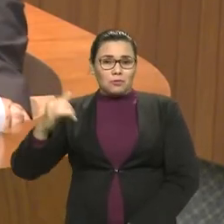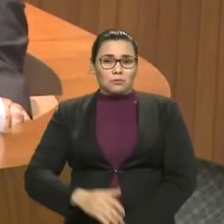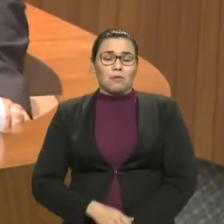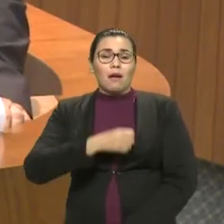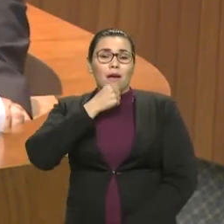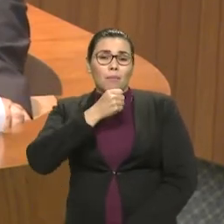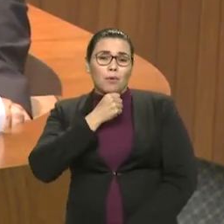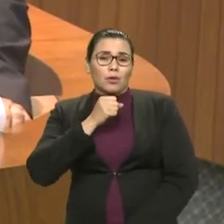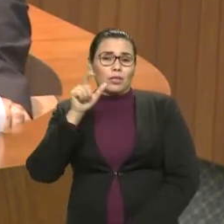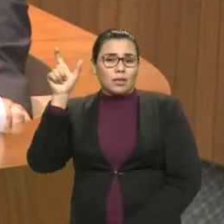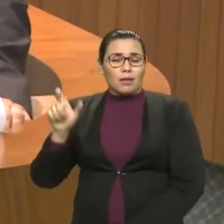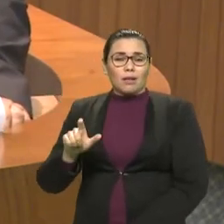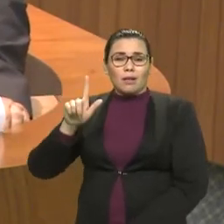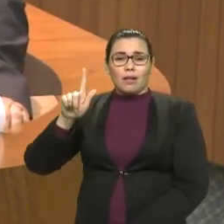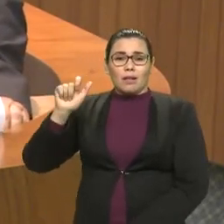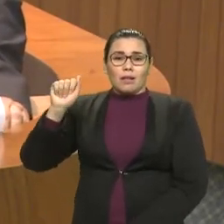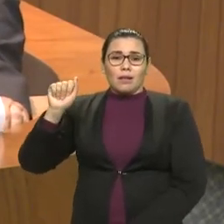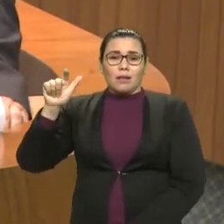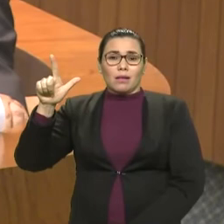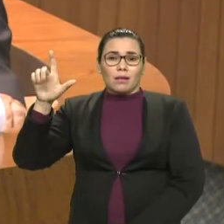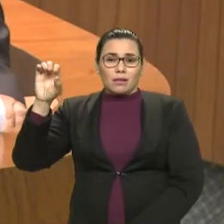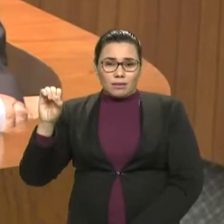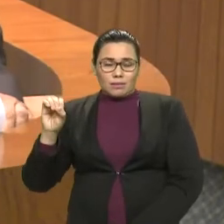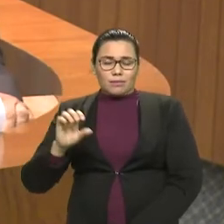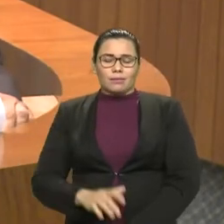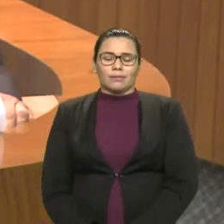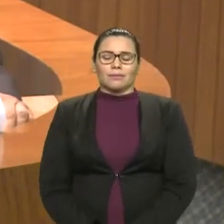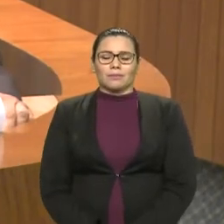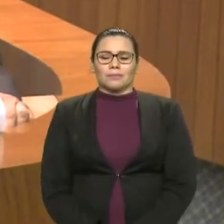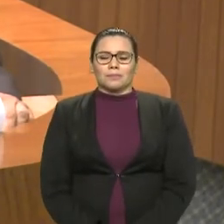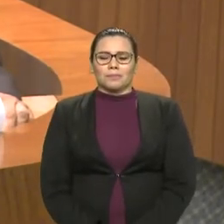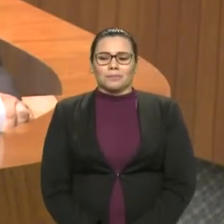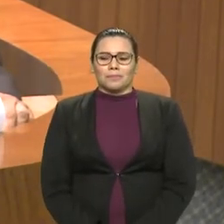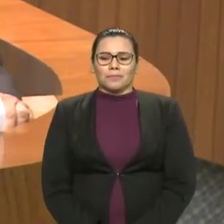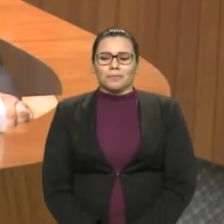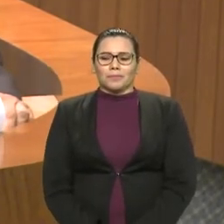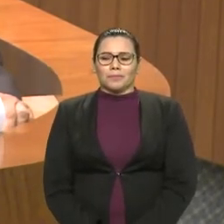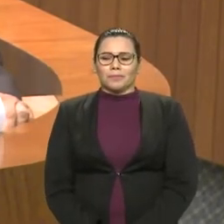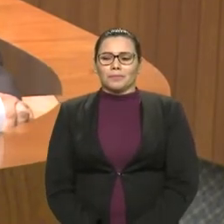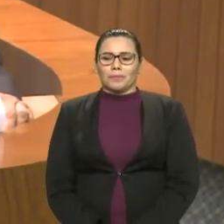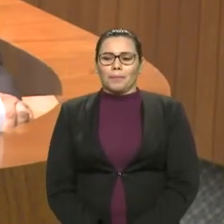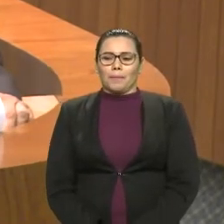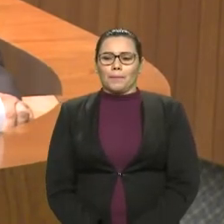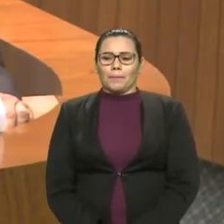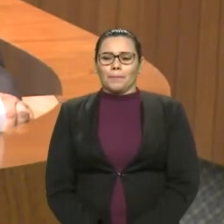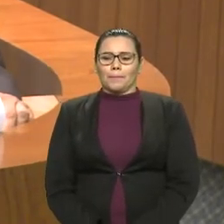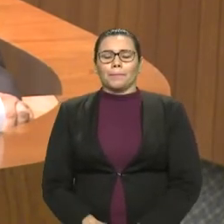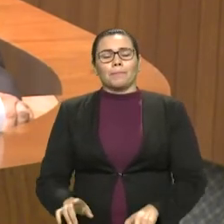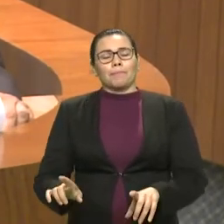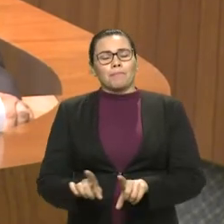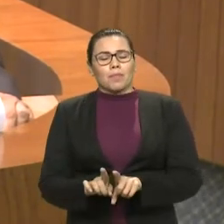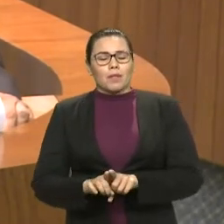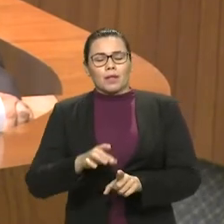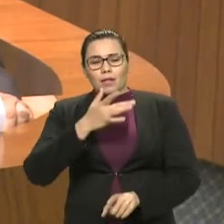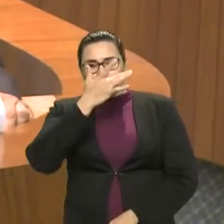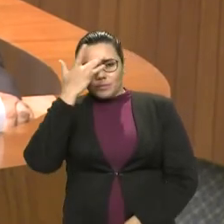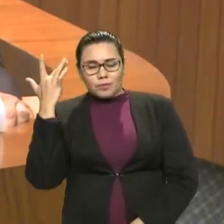do esporte daquela Cidade e as pessoas que realmente tiveram